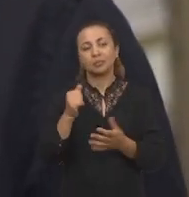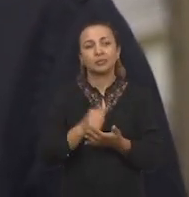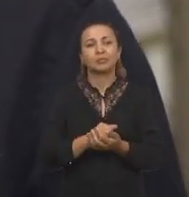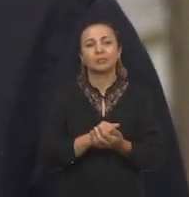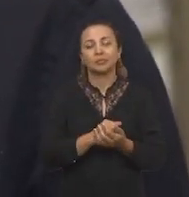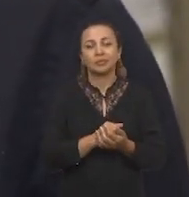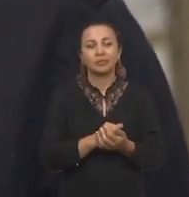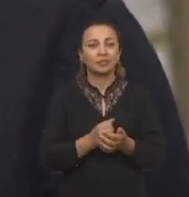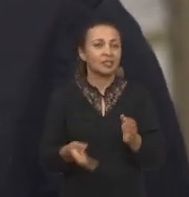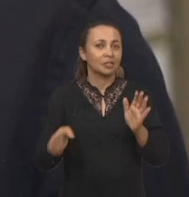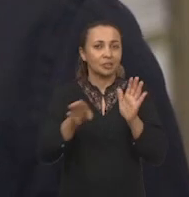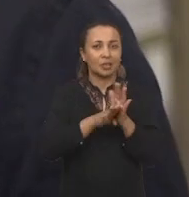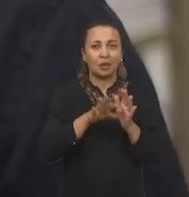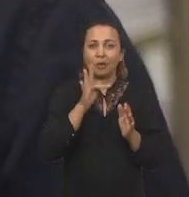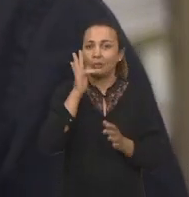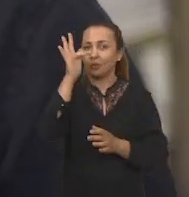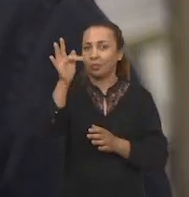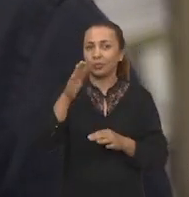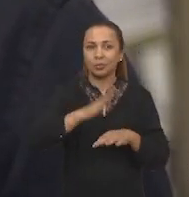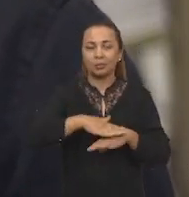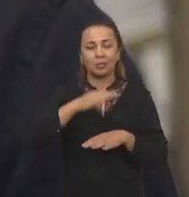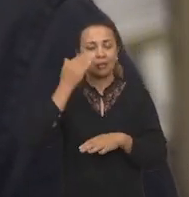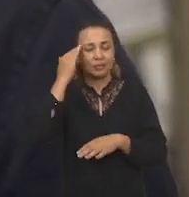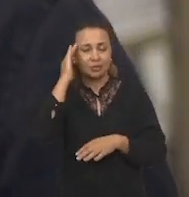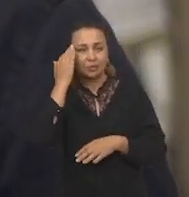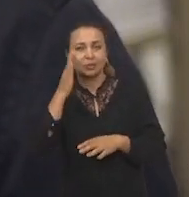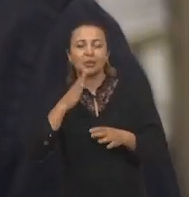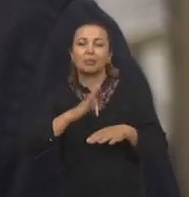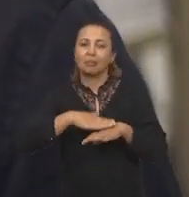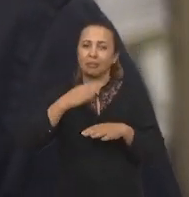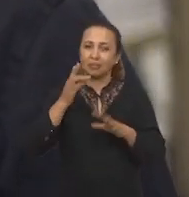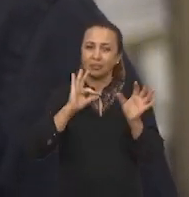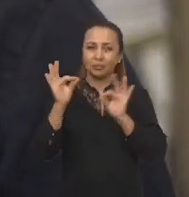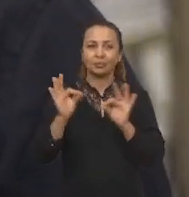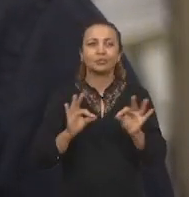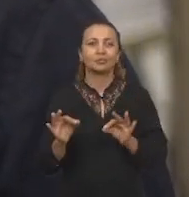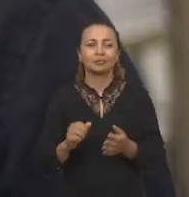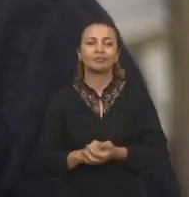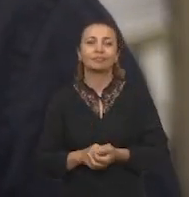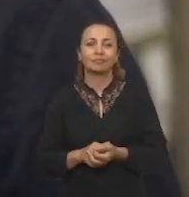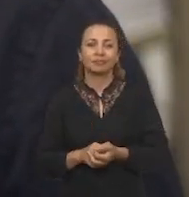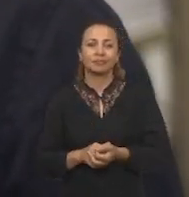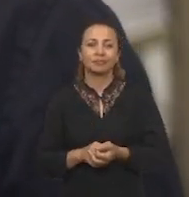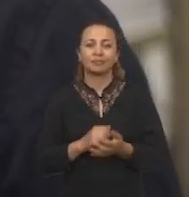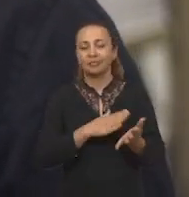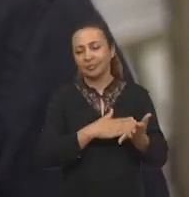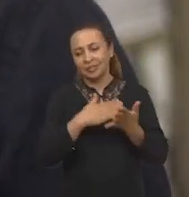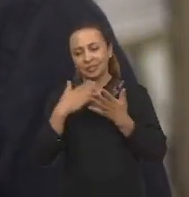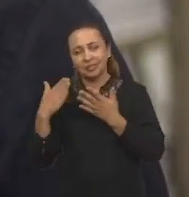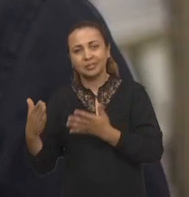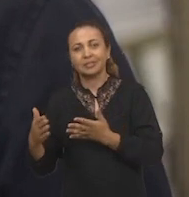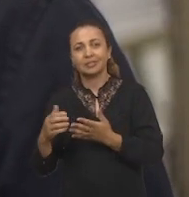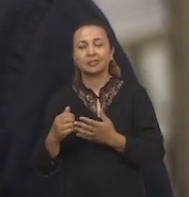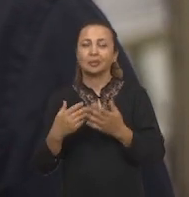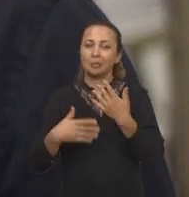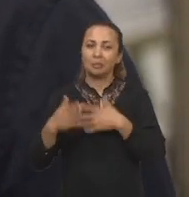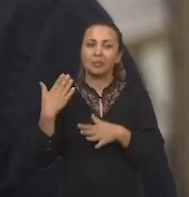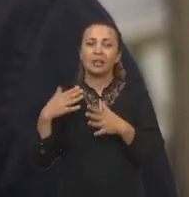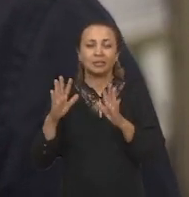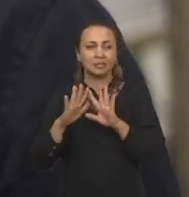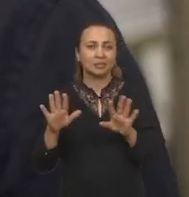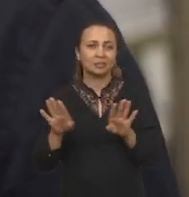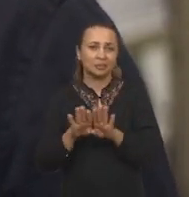visitar e chegar ao futuro de uma forma mais consciente, mais organizada, né? O passado se presta a isso